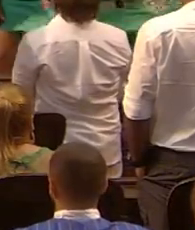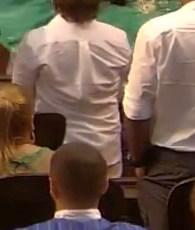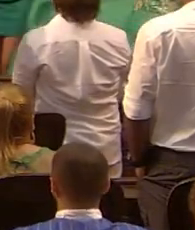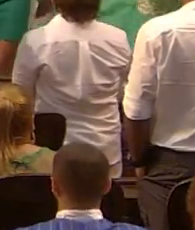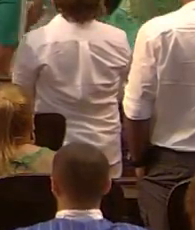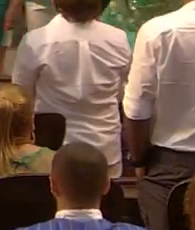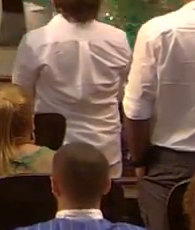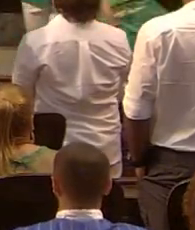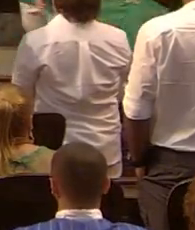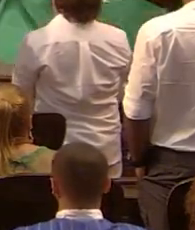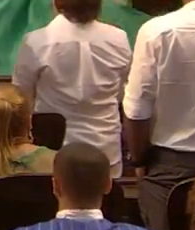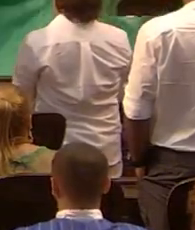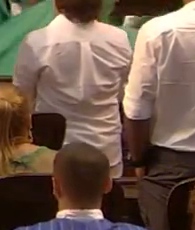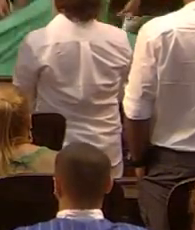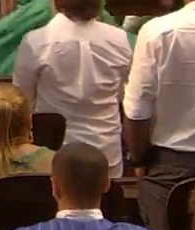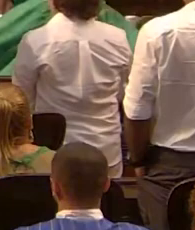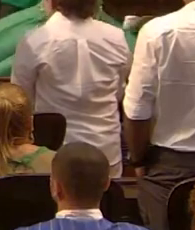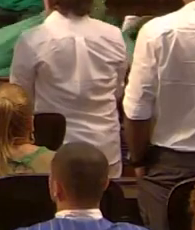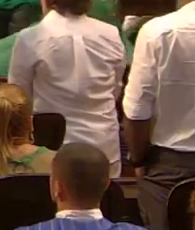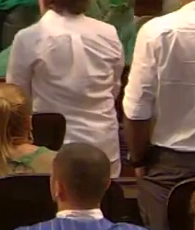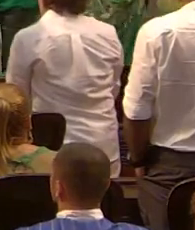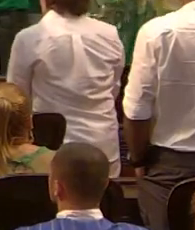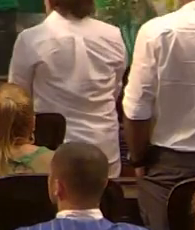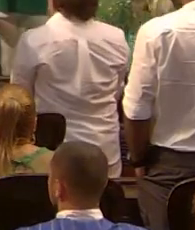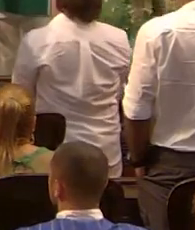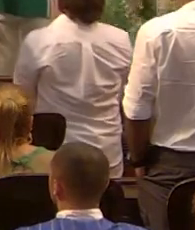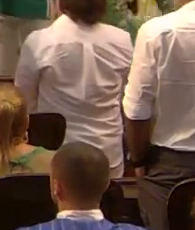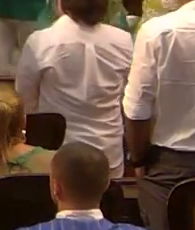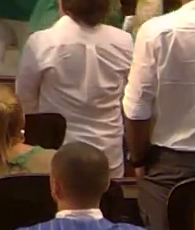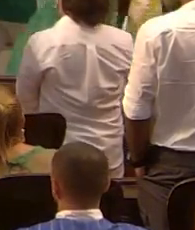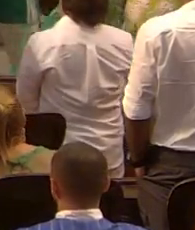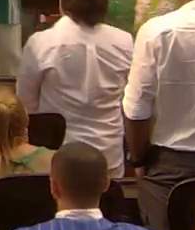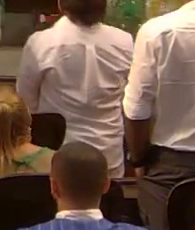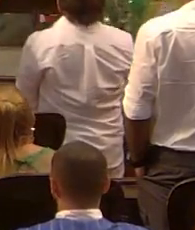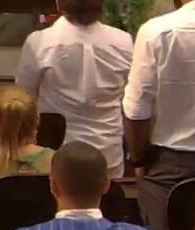Acobô. É minha gira, vila é uma do pirão.